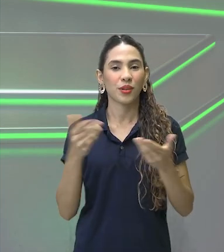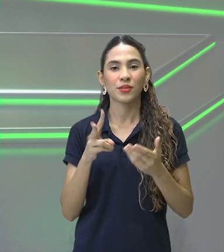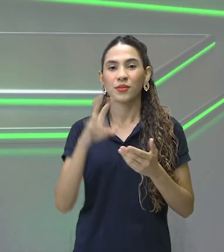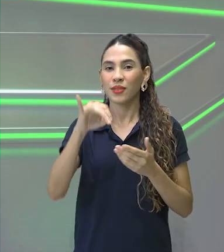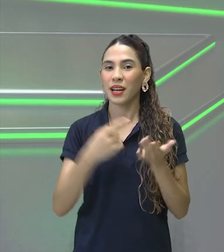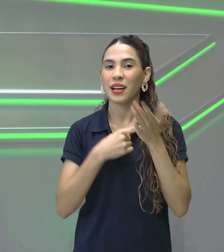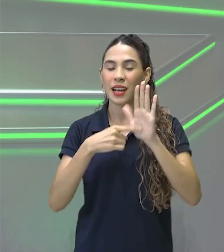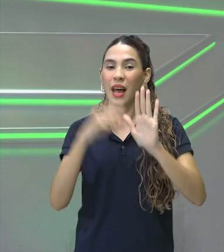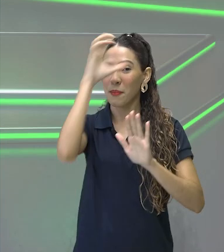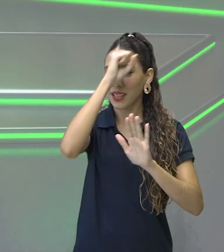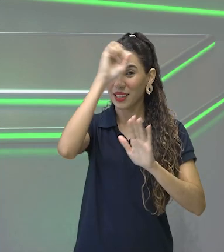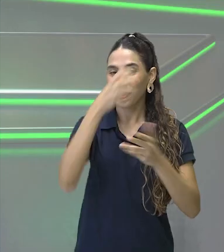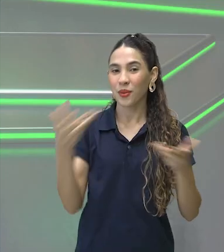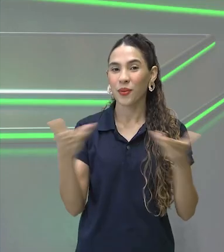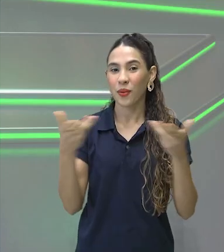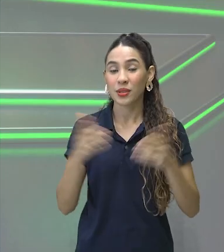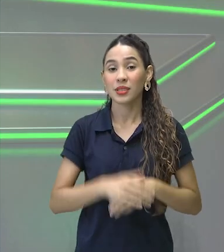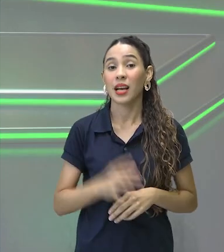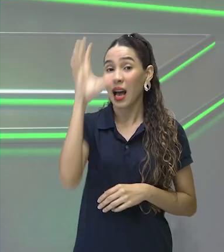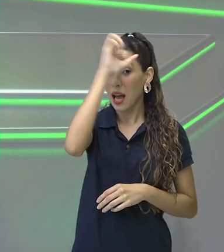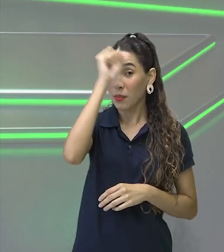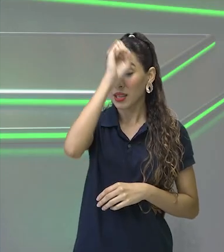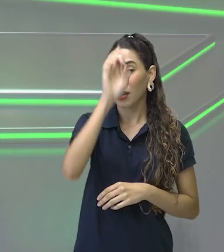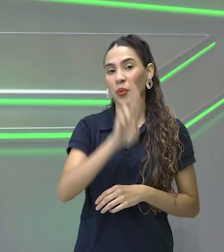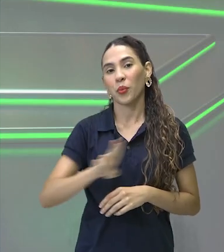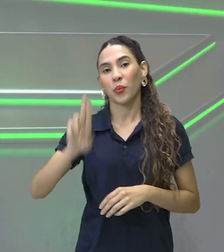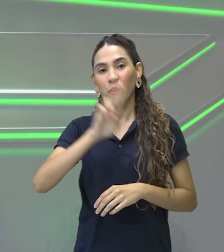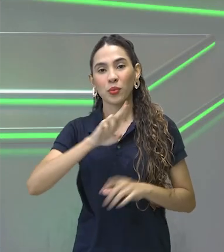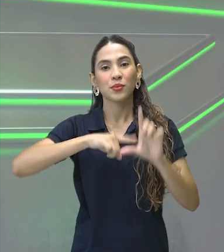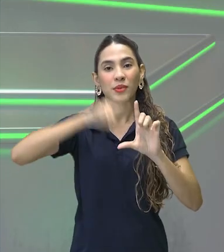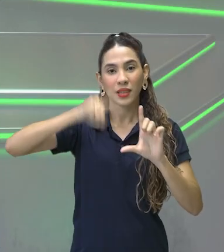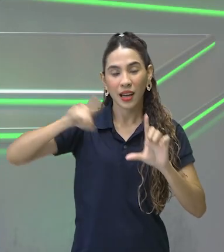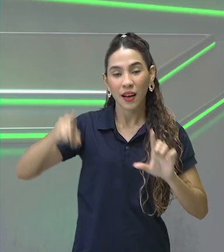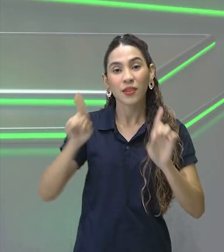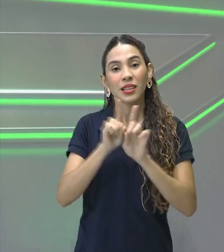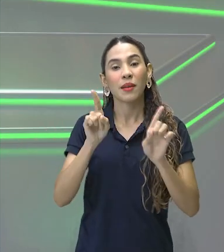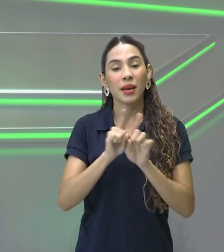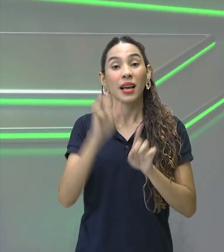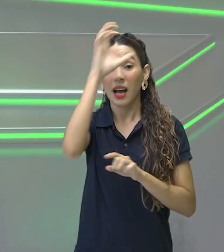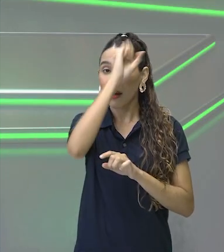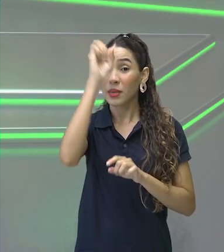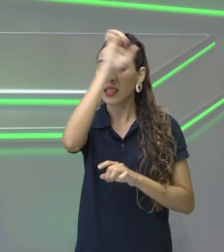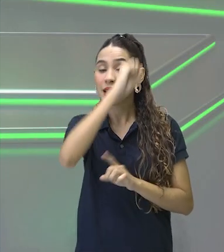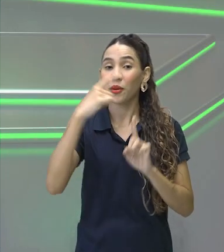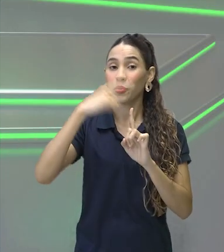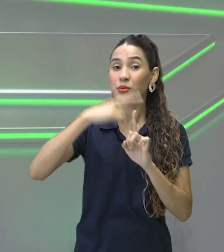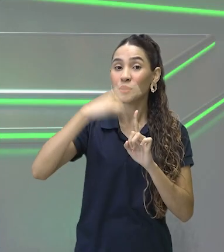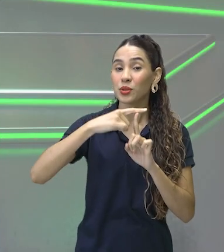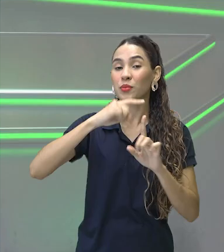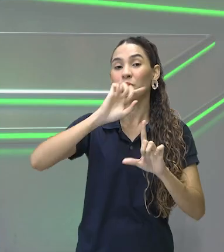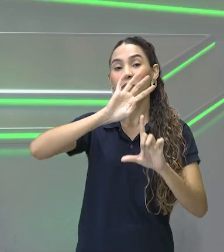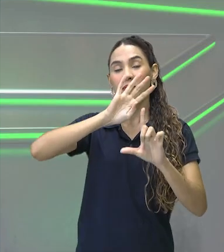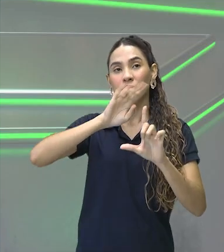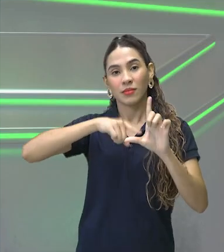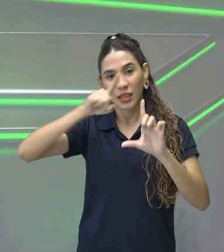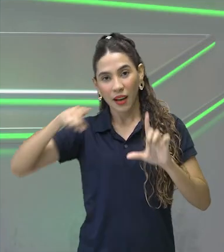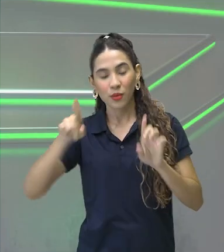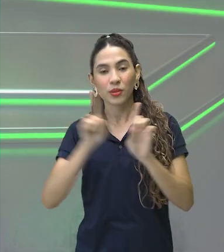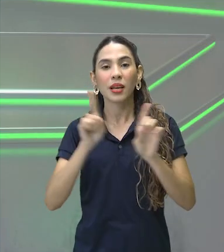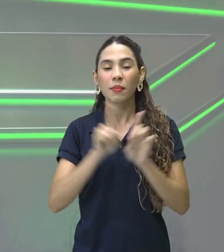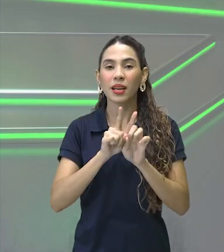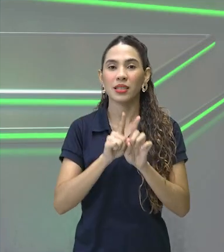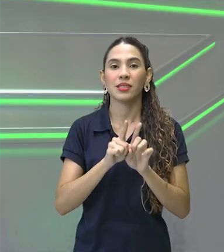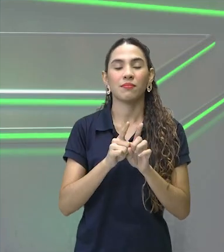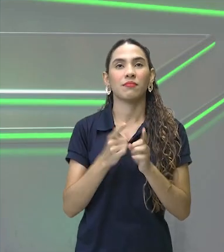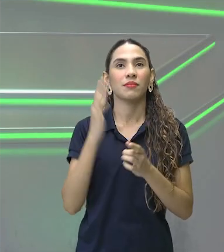gente vai aprender hoje. Vamos aprender a aplicação dos gráficos, vamos aprender os tipos de gráficos. E, claro, né, a gente tem que aprender